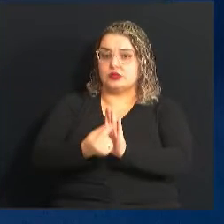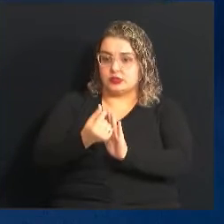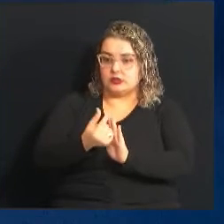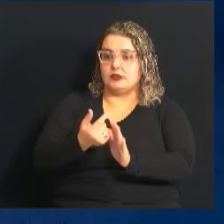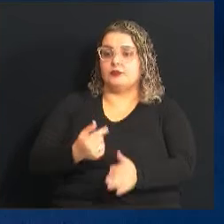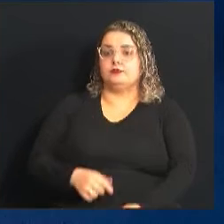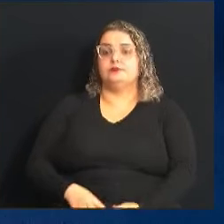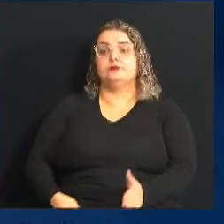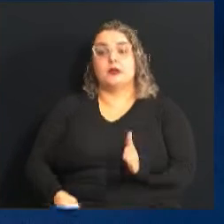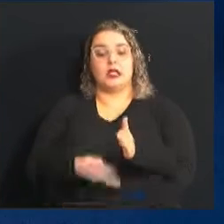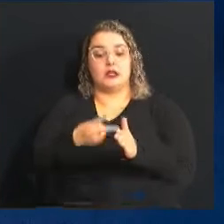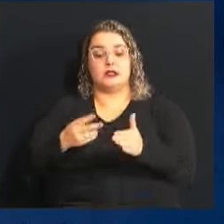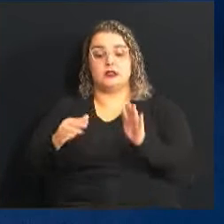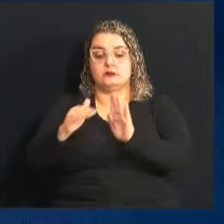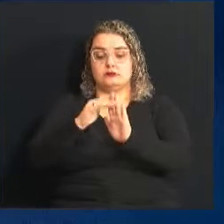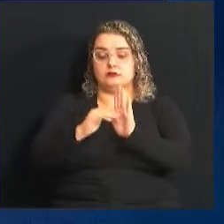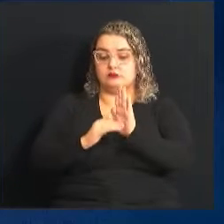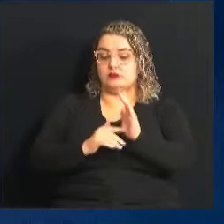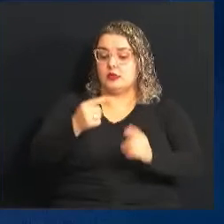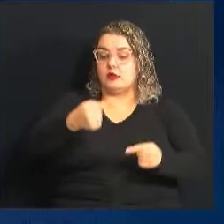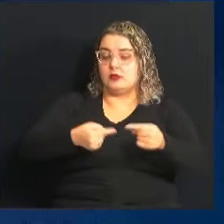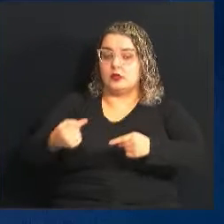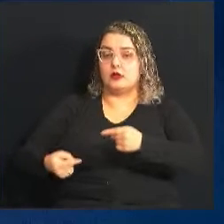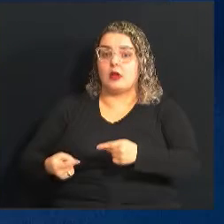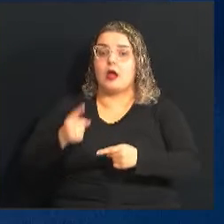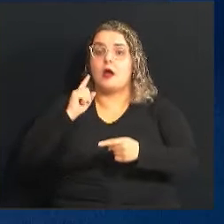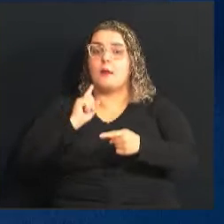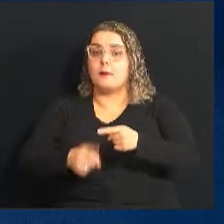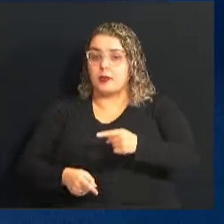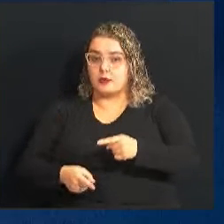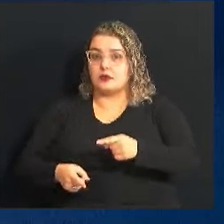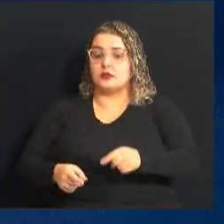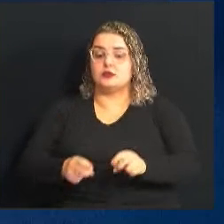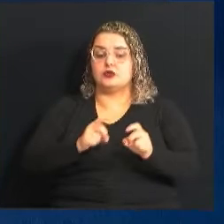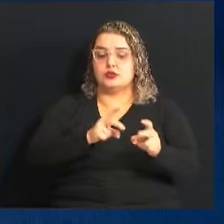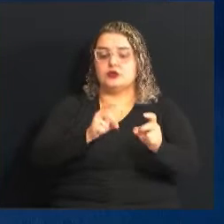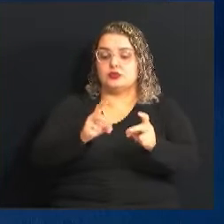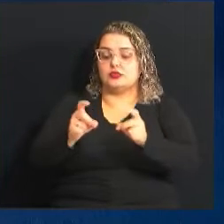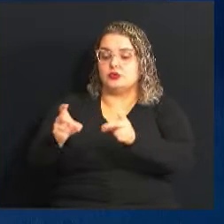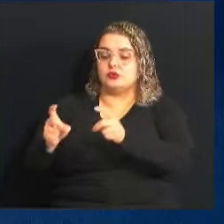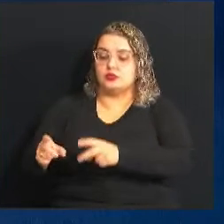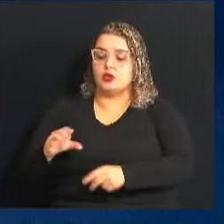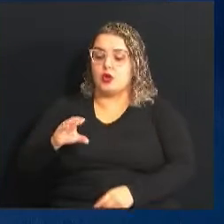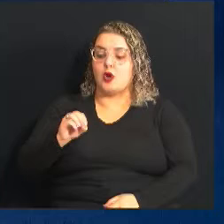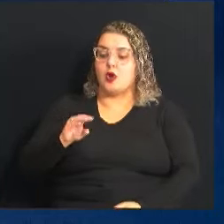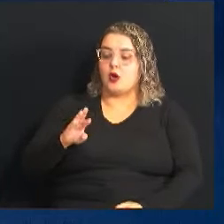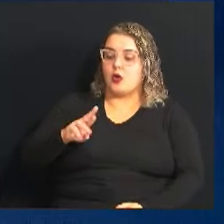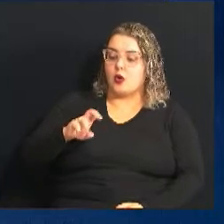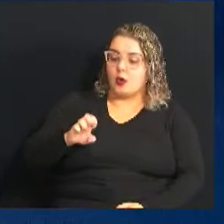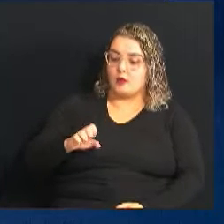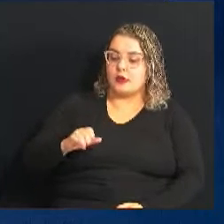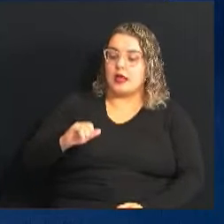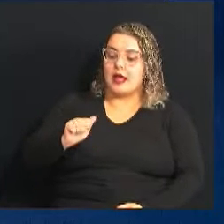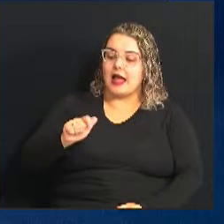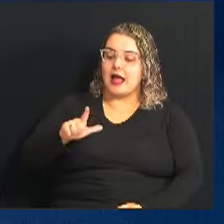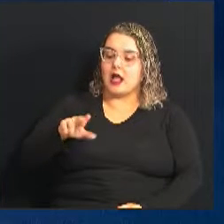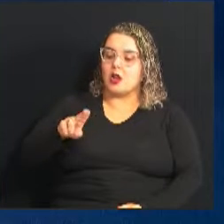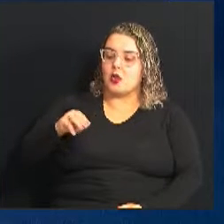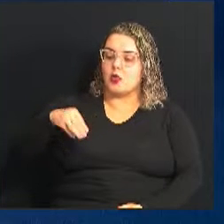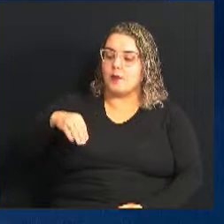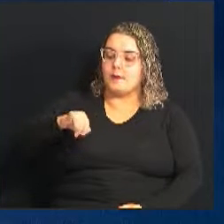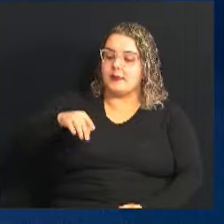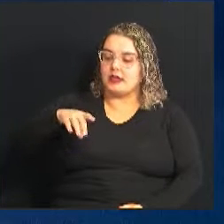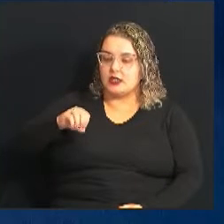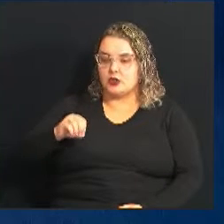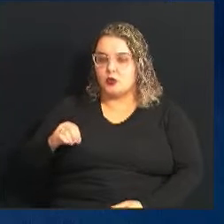segunda pauta, foi debatido a proibição da comercialização de cobre, alumínio e assemelhados